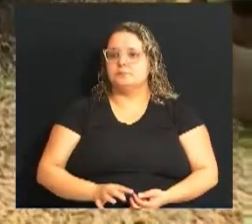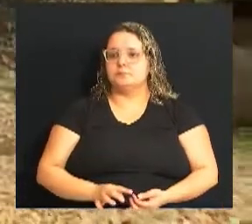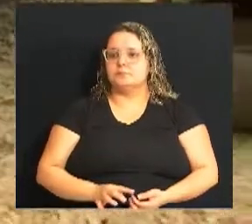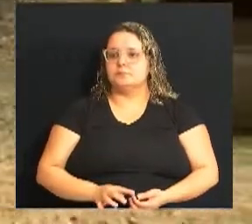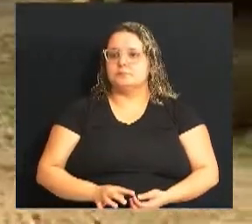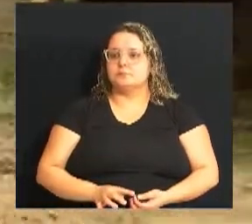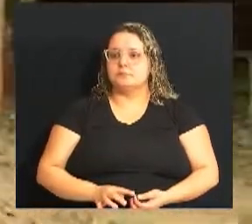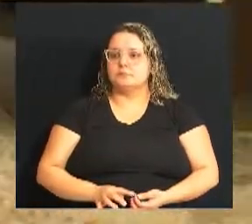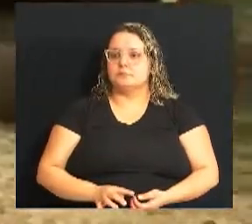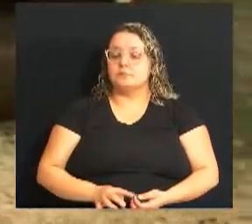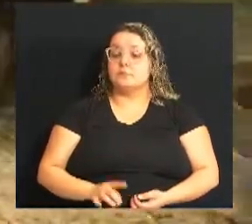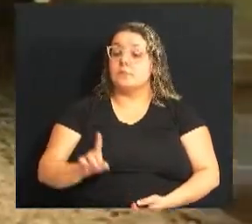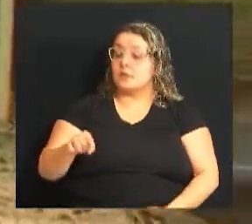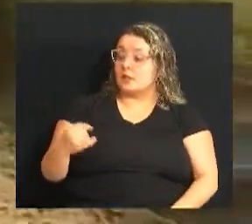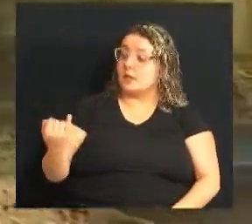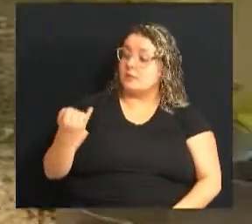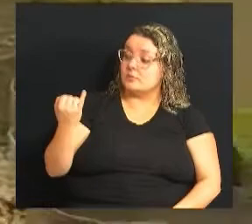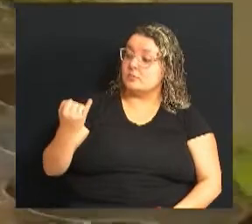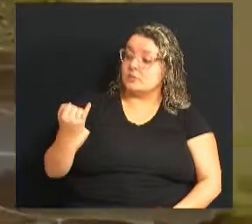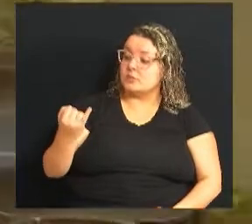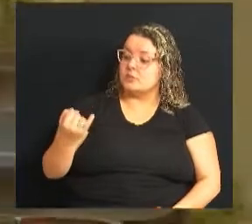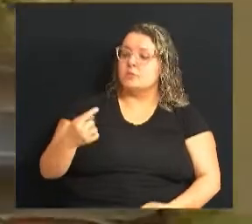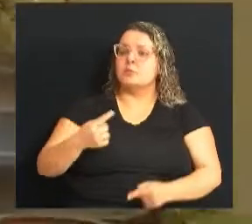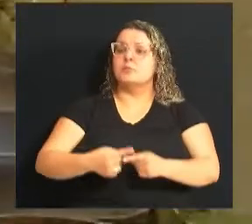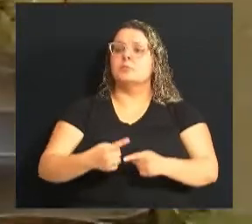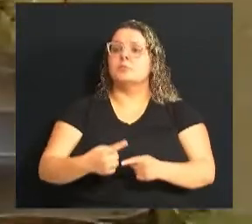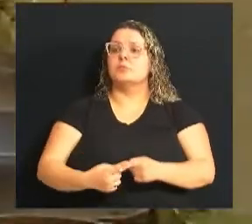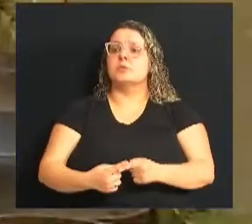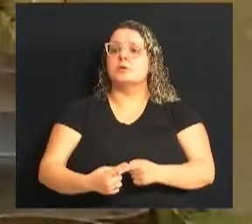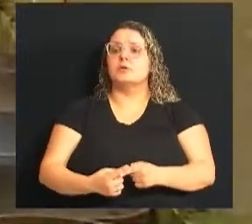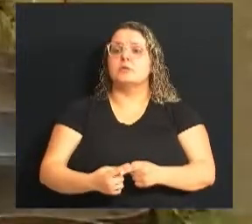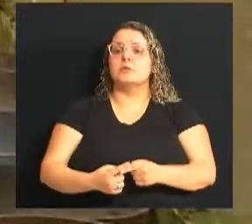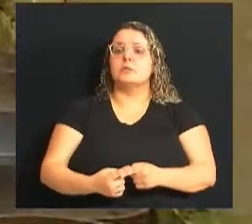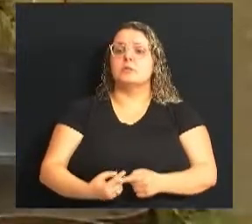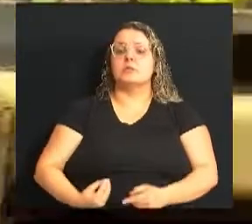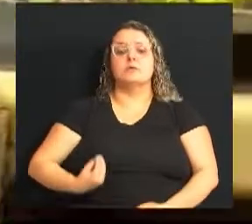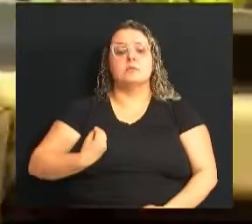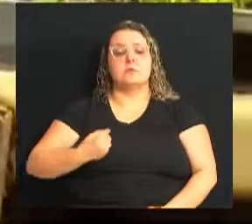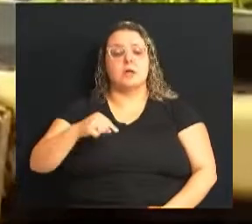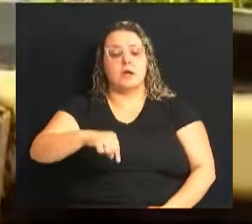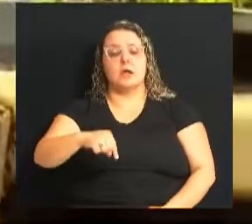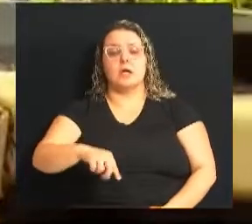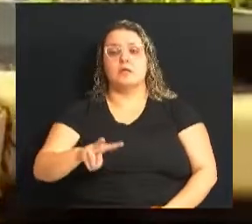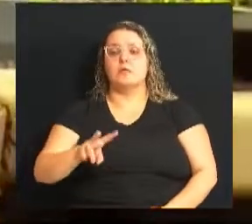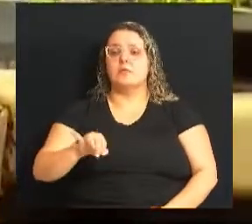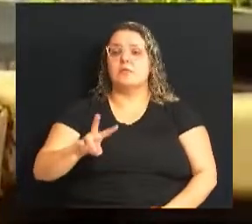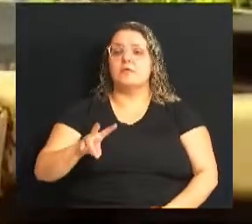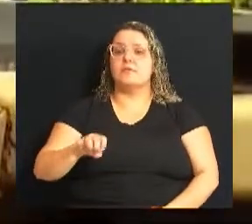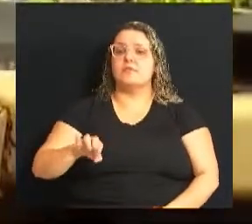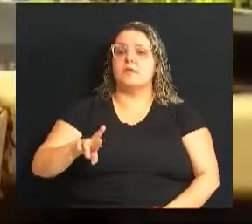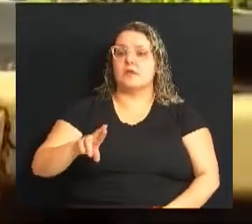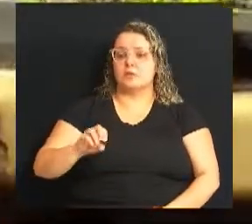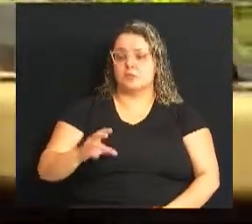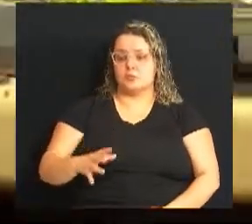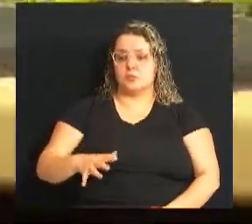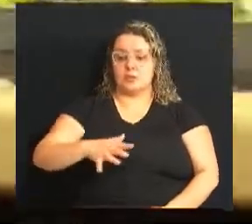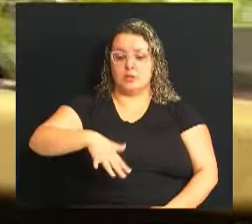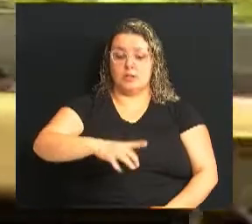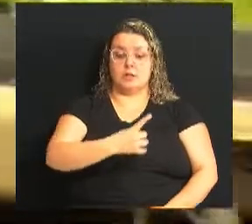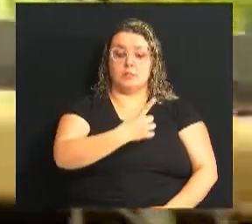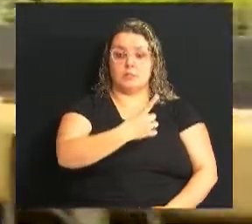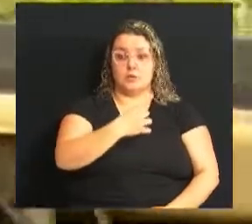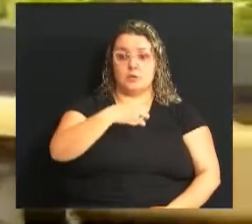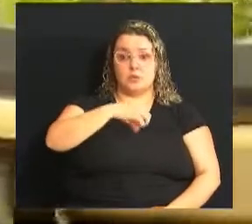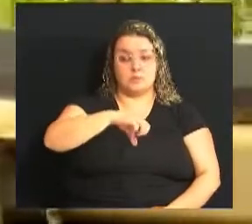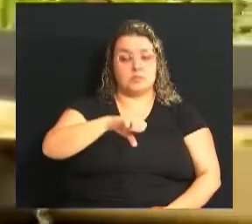você levanta. Por que nós montamos o viveiro aqui? Porque essa área, em